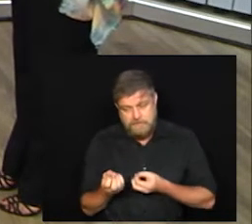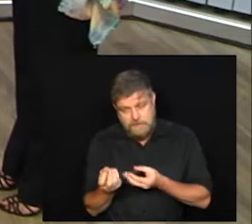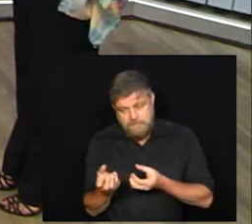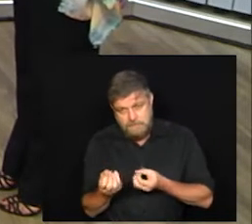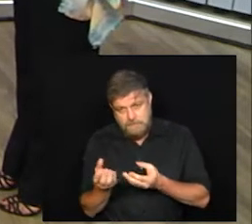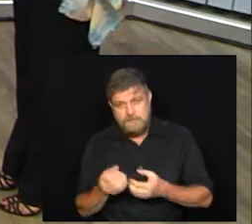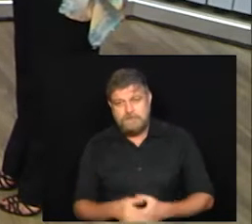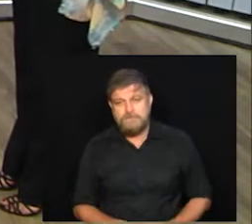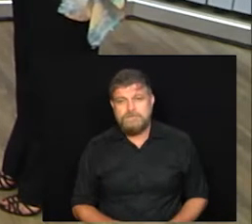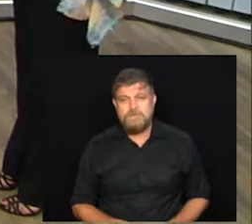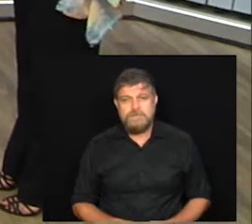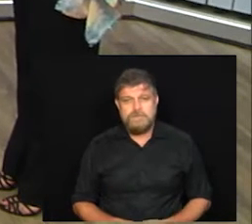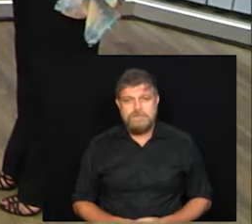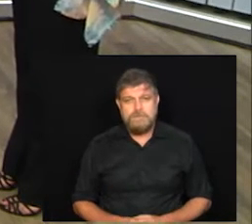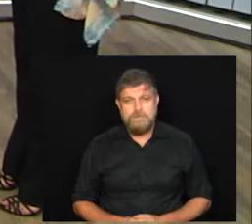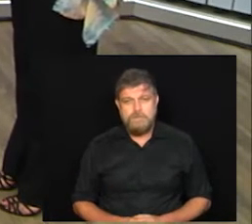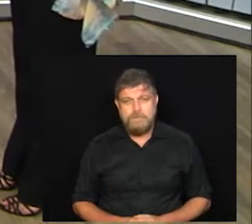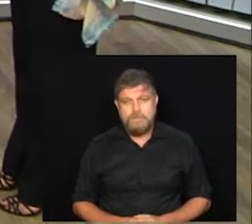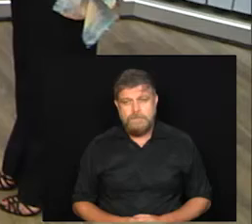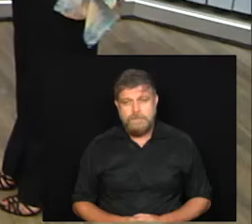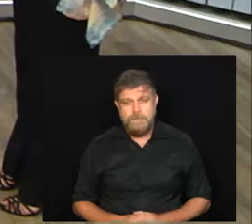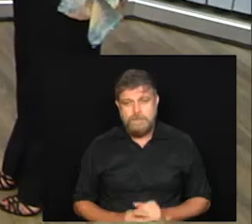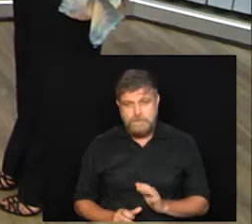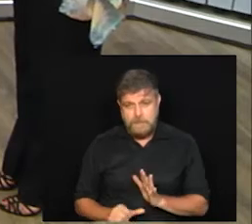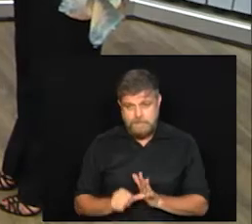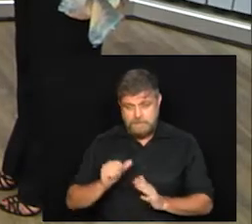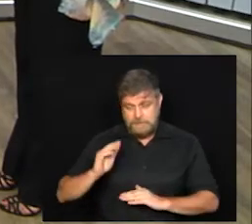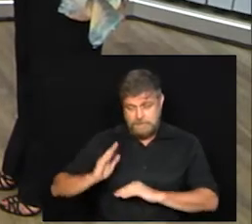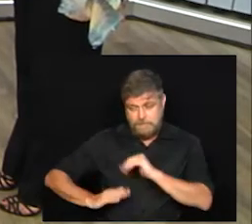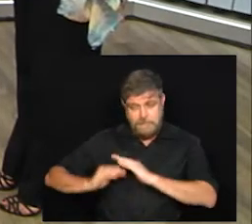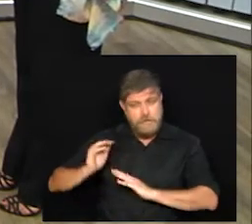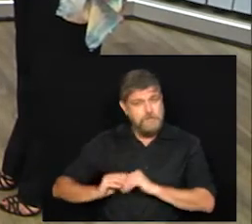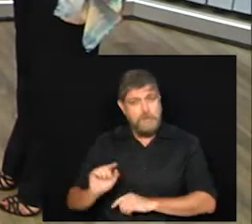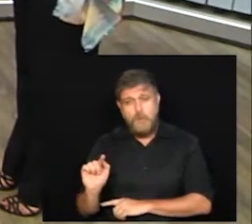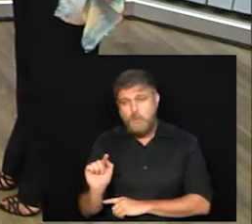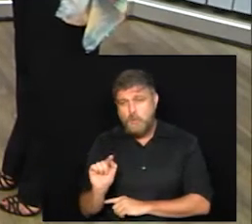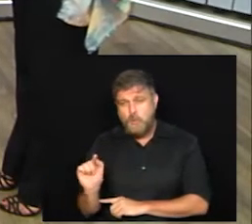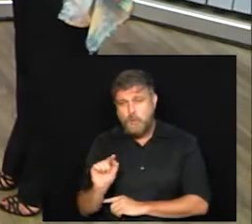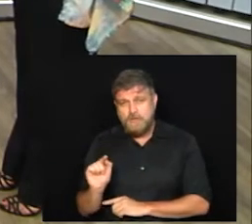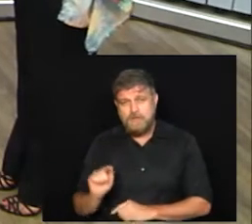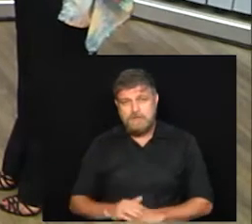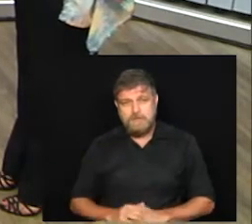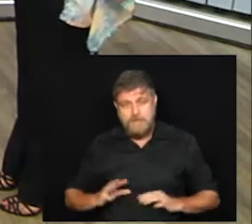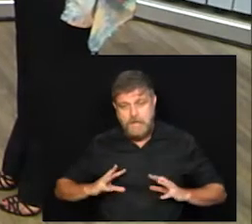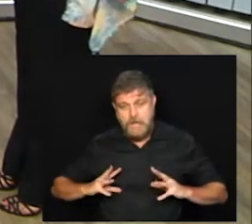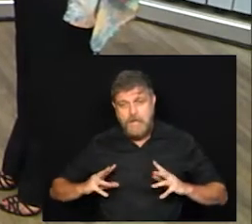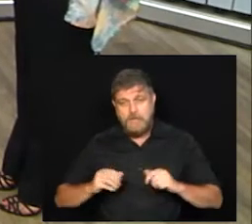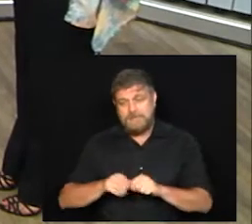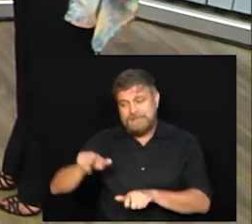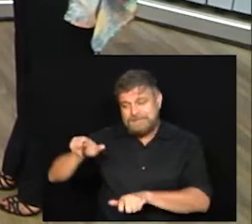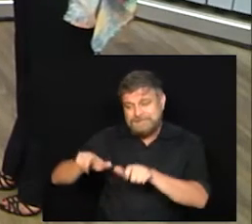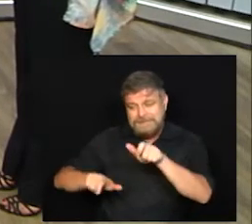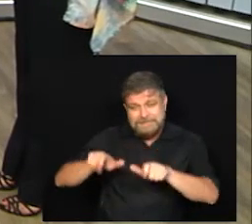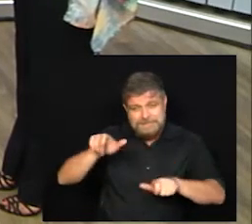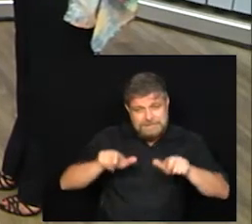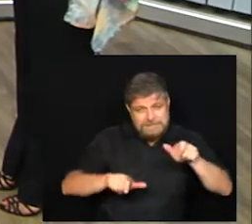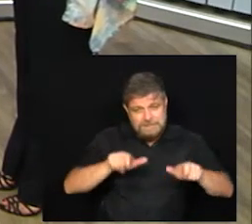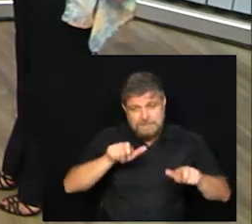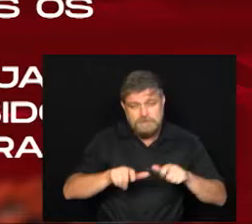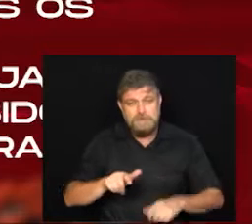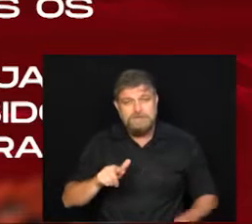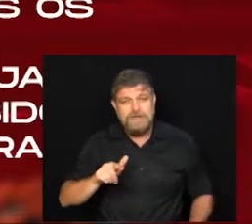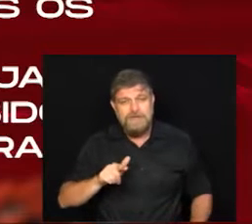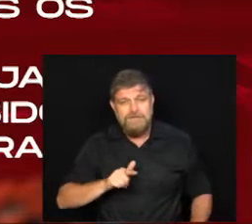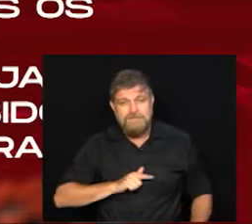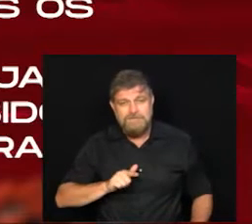aí. Olha, a primeira atitude é que todas as pessoas, olha, a gente vai ter